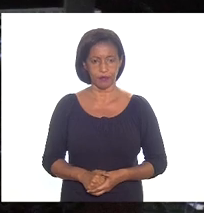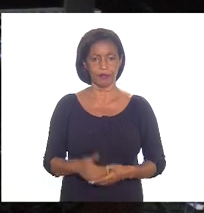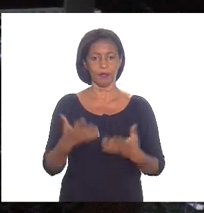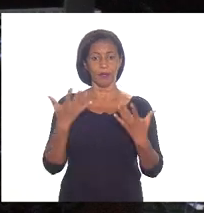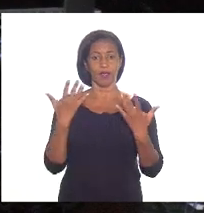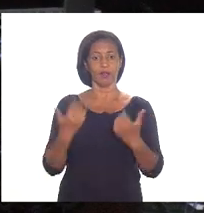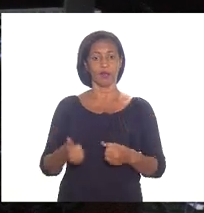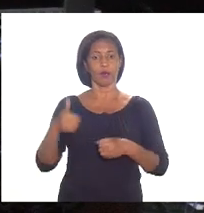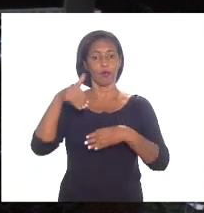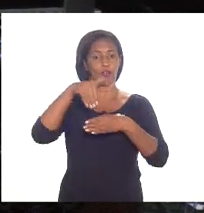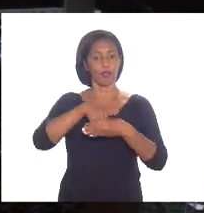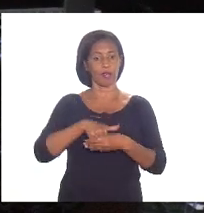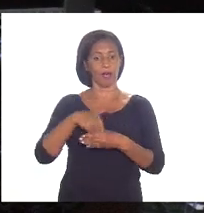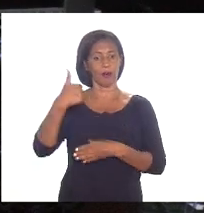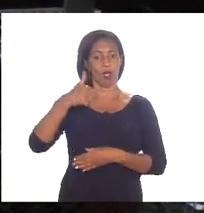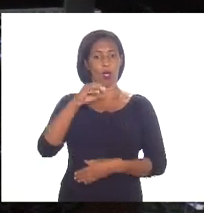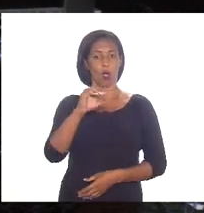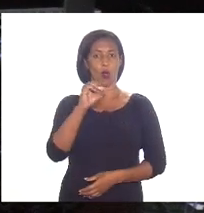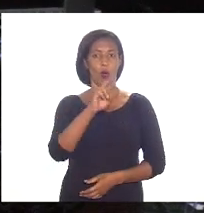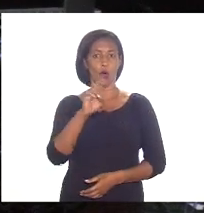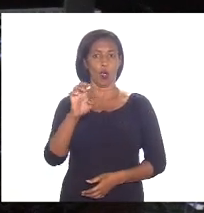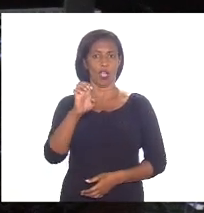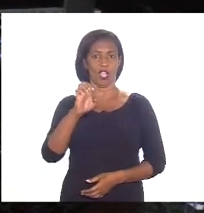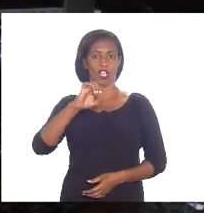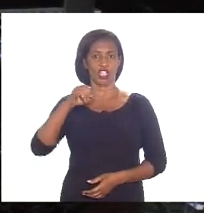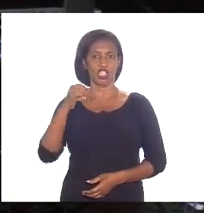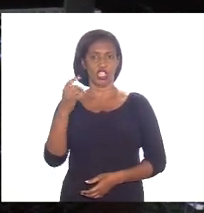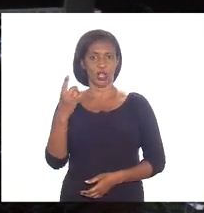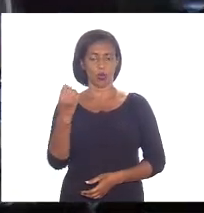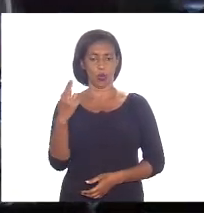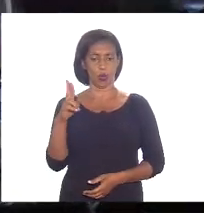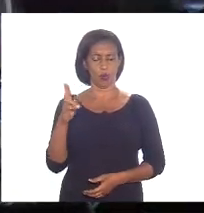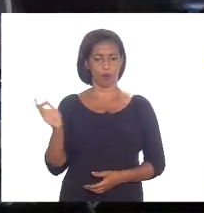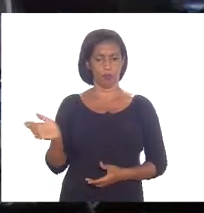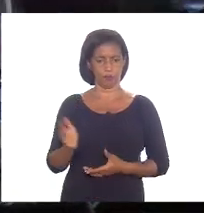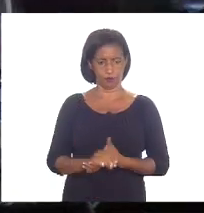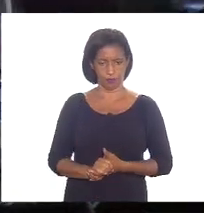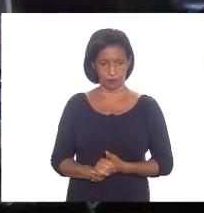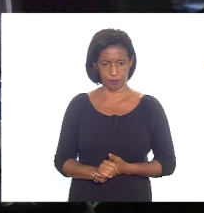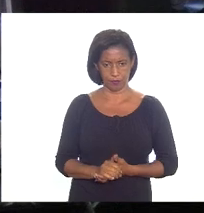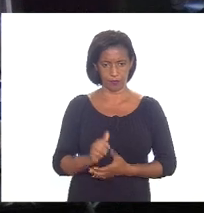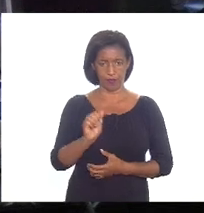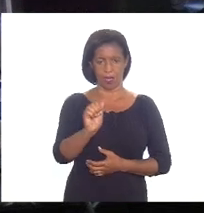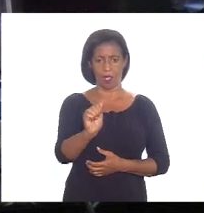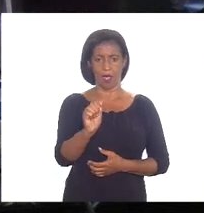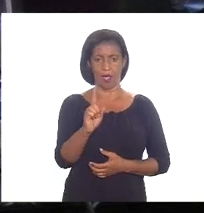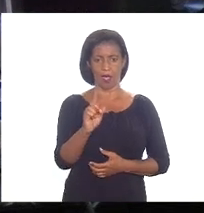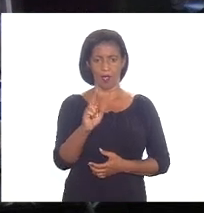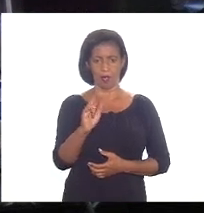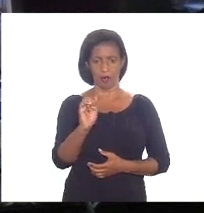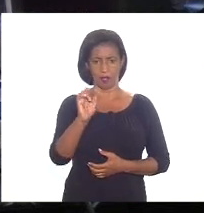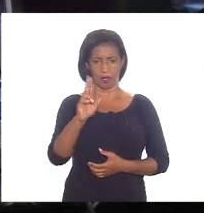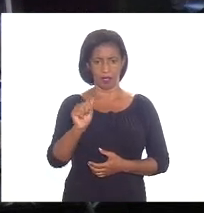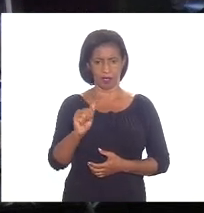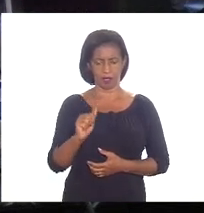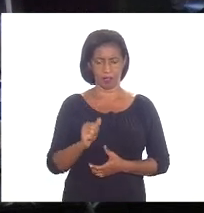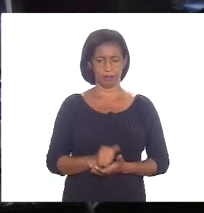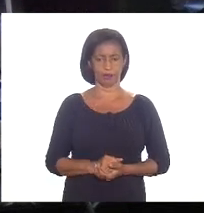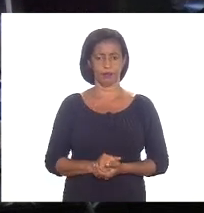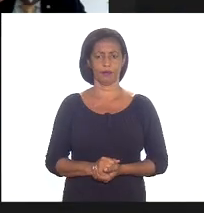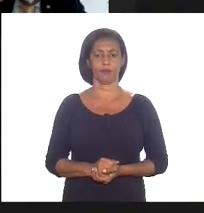corregedor. Ok, deputada Tia, por favor. Deputada Adriana Baltazar, como vota?